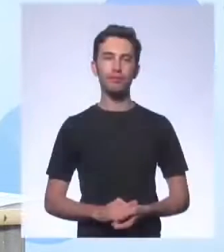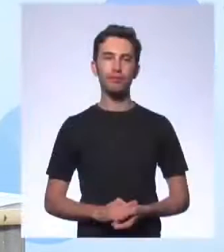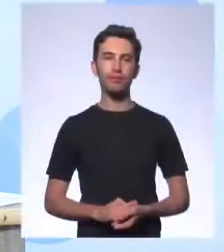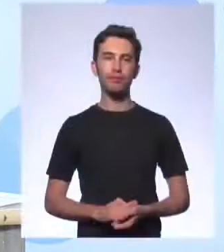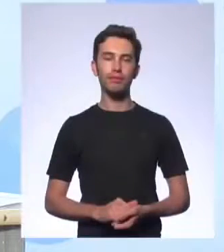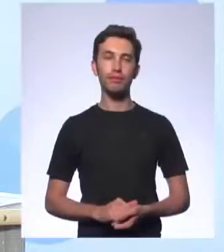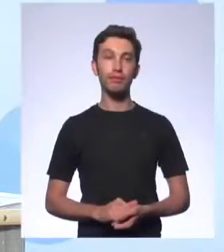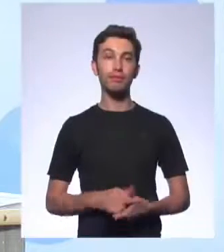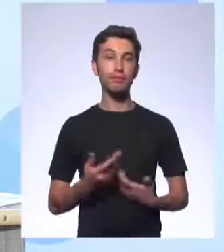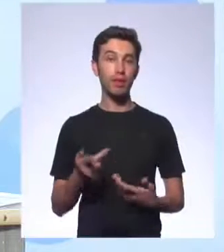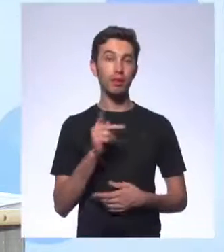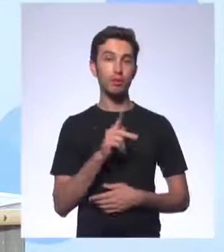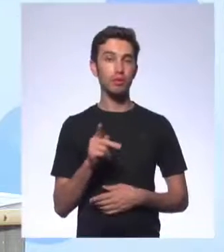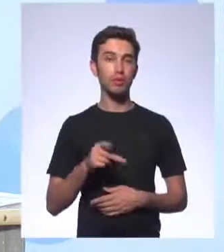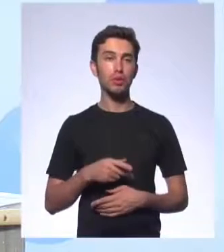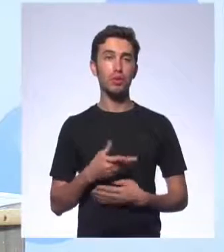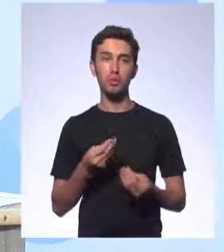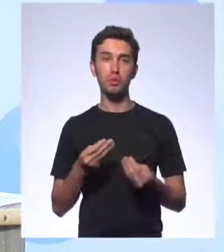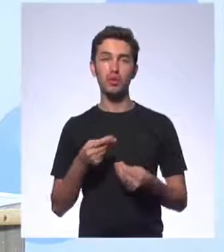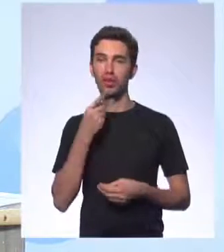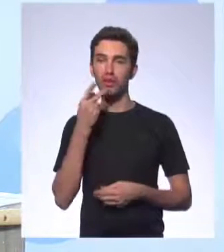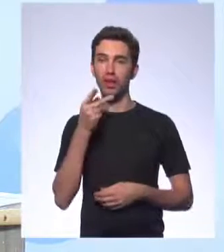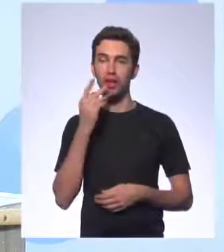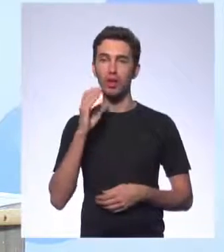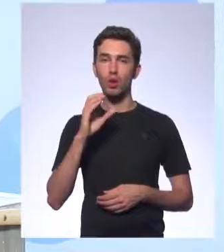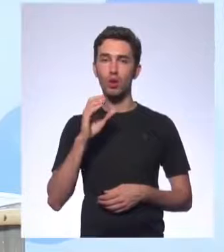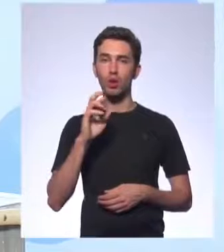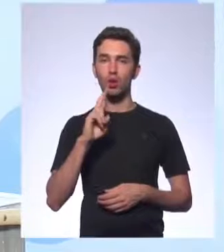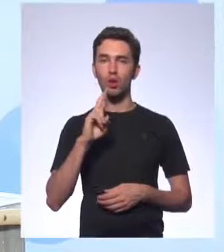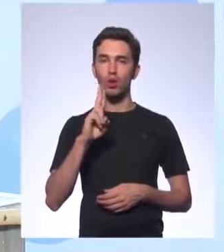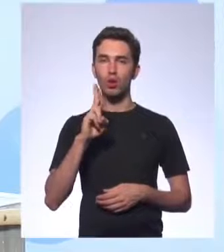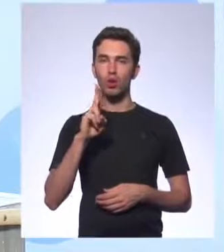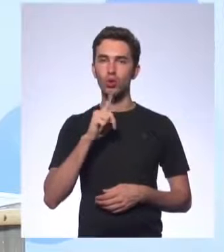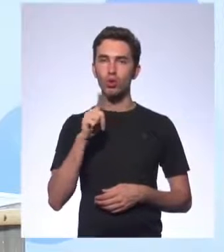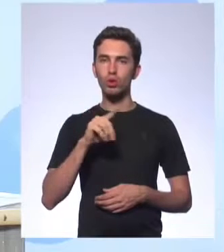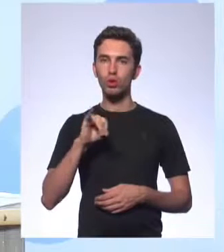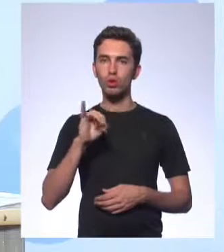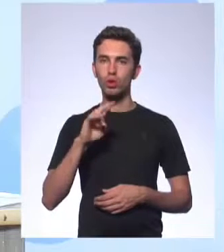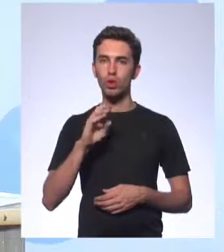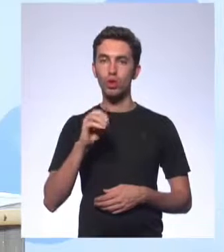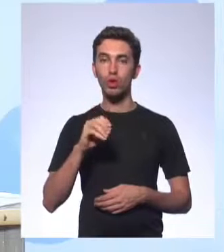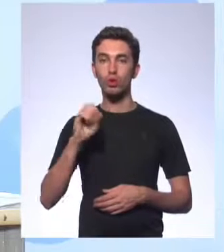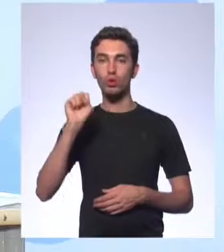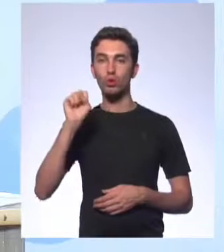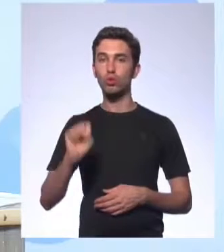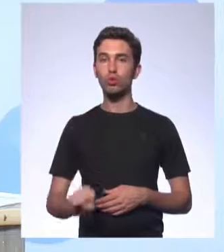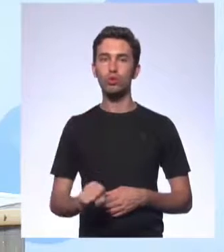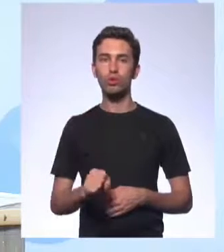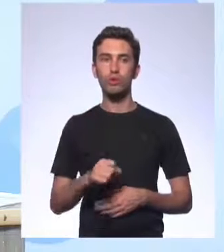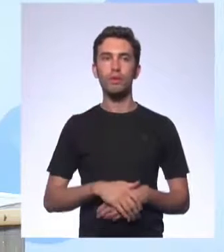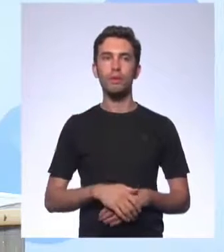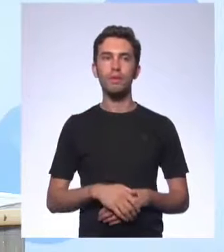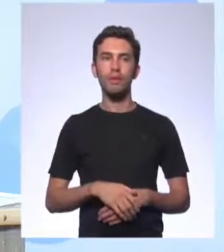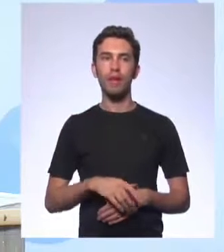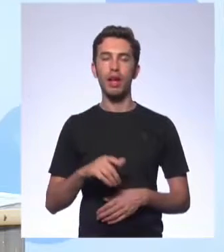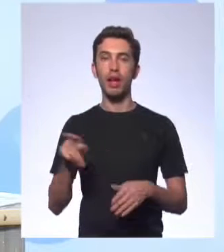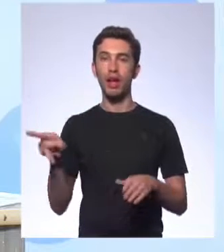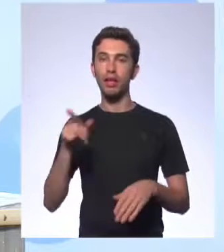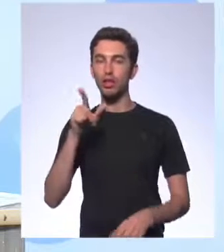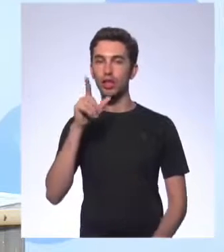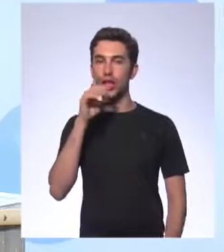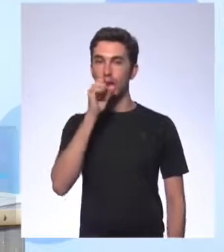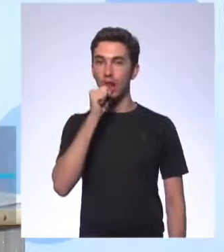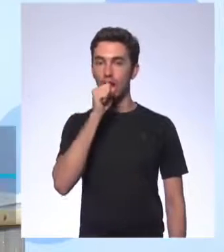Olha, professor, o pessoal tá indo de Cruzeiro do Sul aqui, viu? Legal, Ó, tô Cruzeiro vendo do Sul é aqui o uma boa pessoal referência. de Limeira, lá da escola